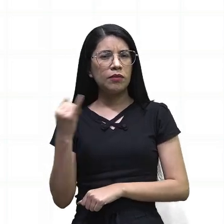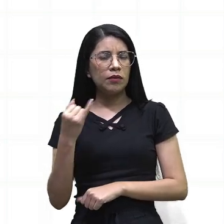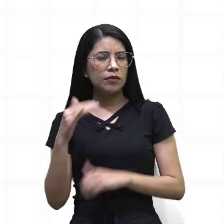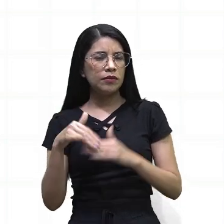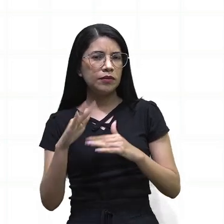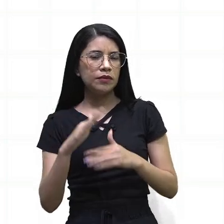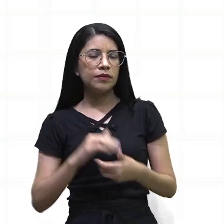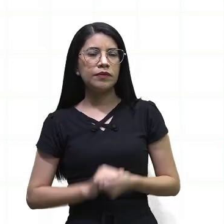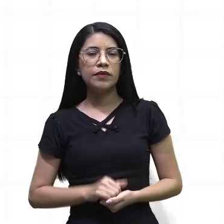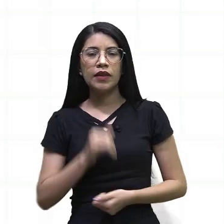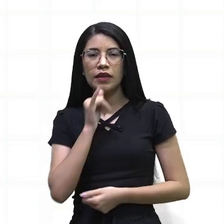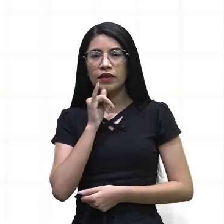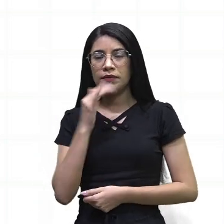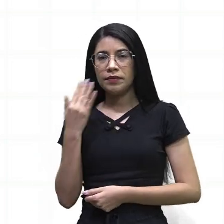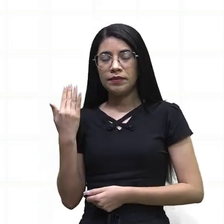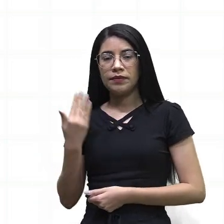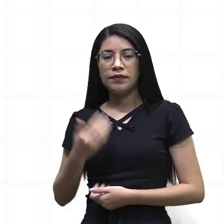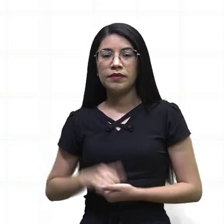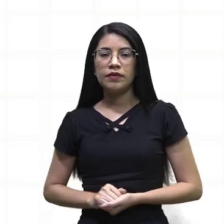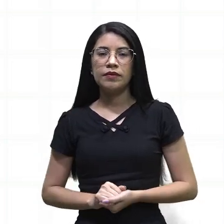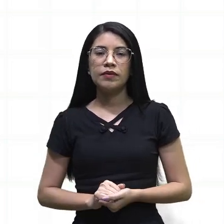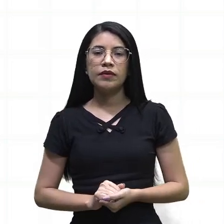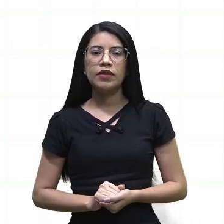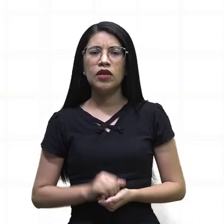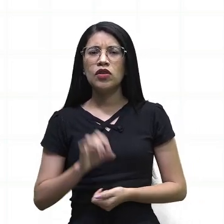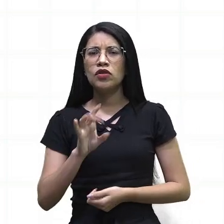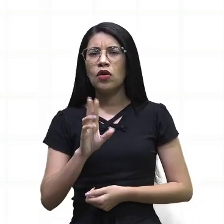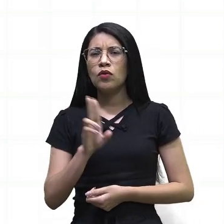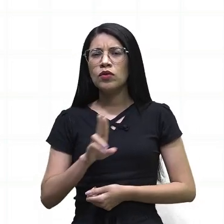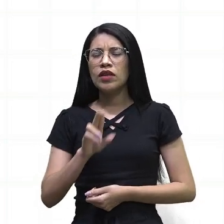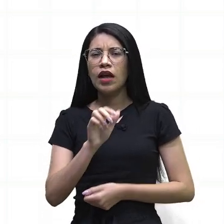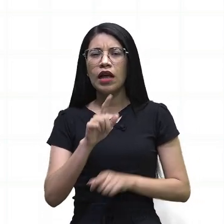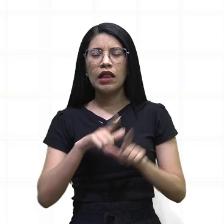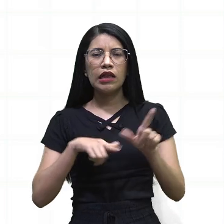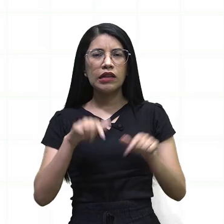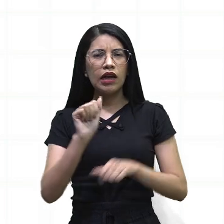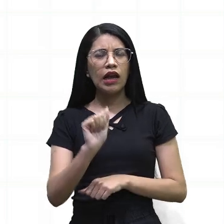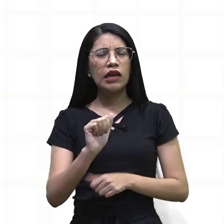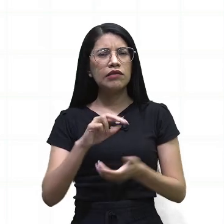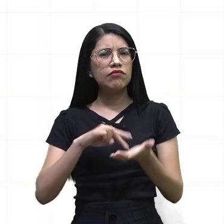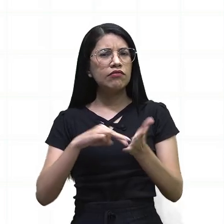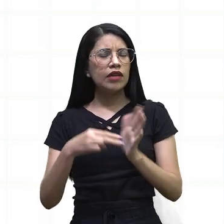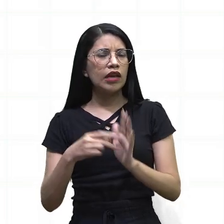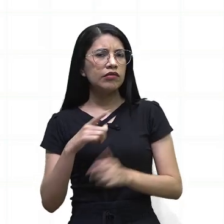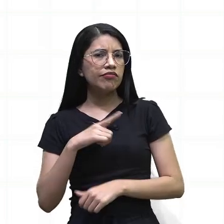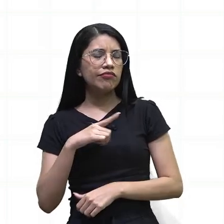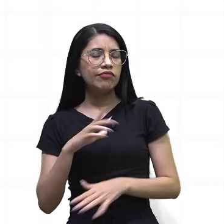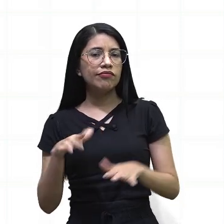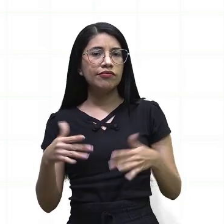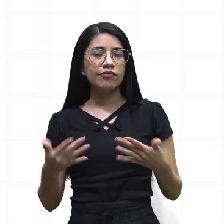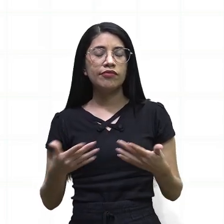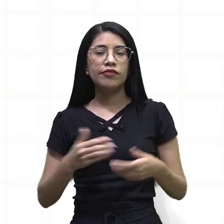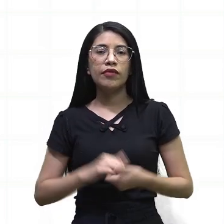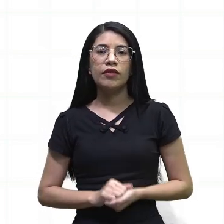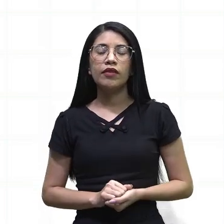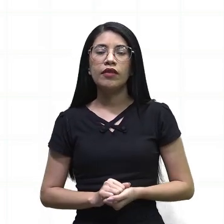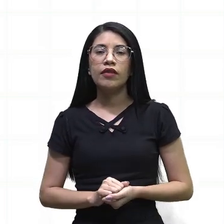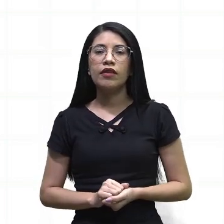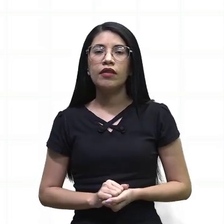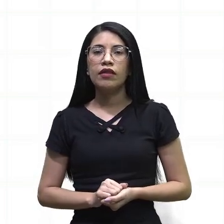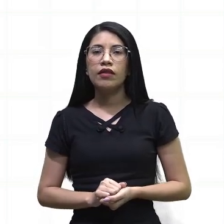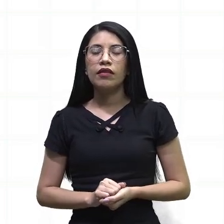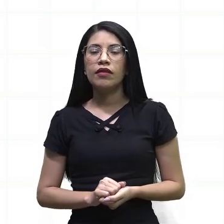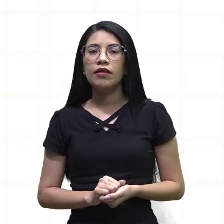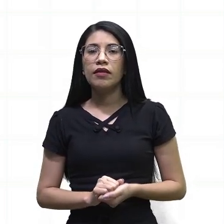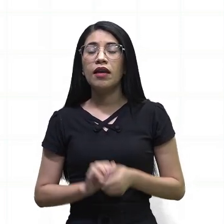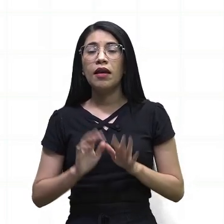a para nossa decepção. Será que se eu deixar só o azinho faz sentido? Não. Se eu chegar aqui e botar assim,